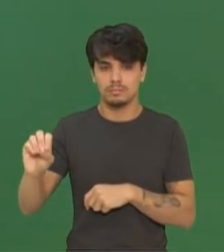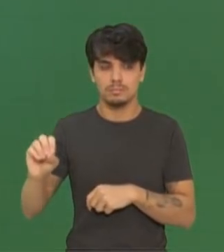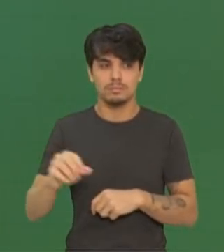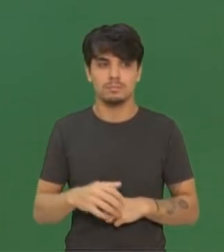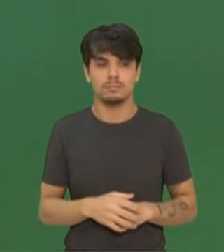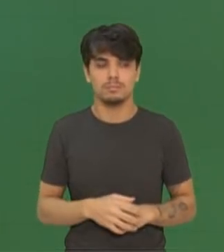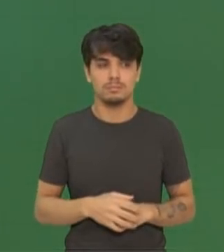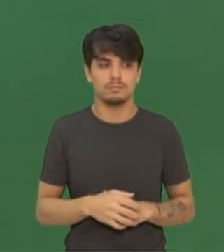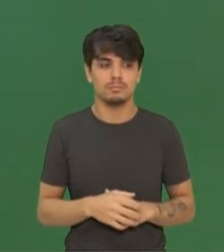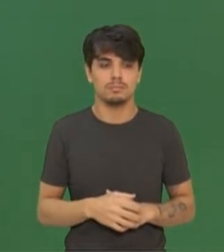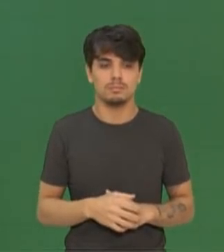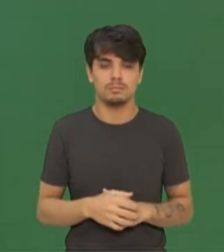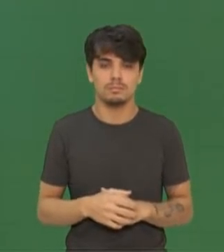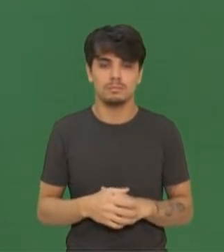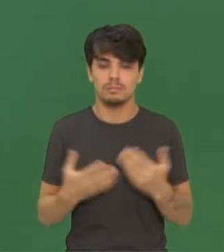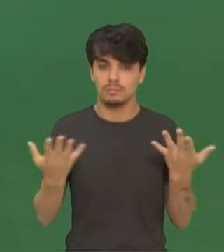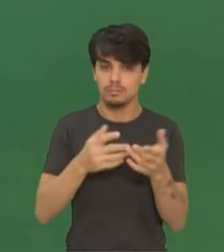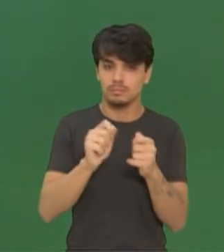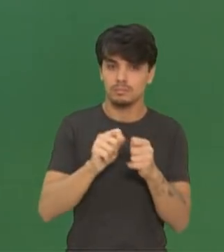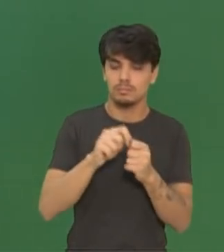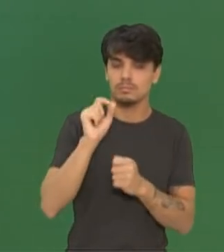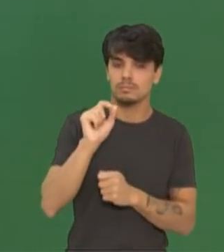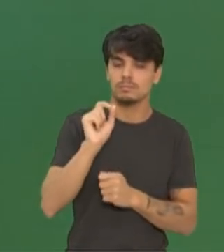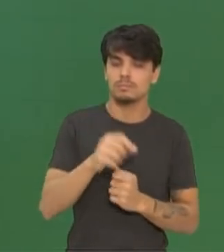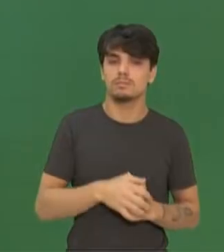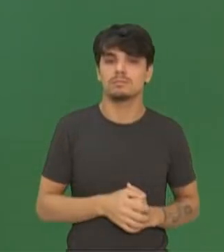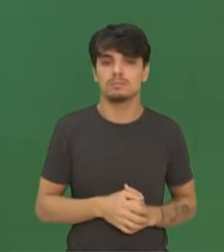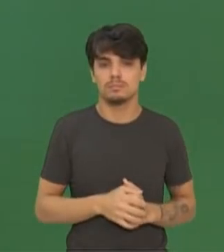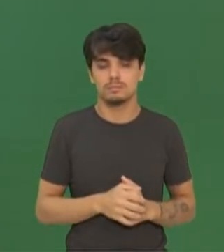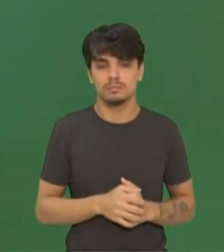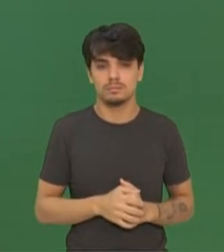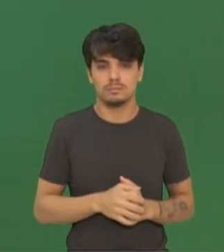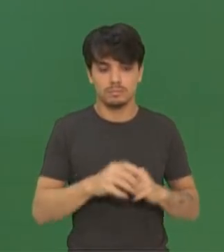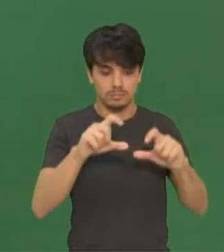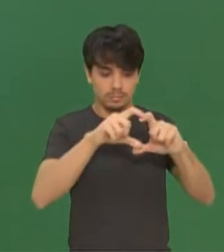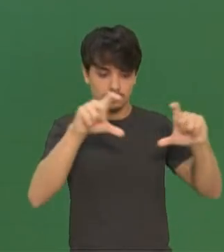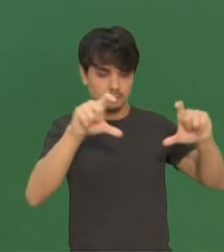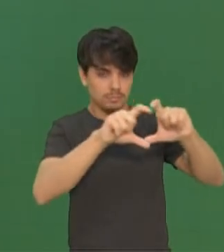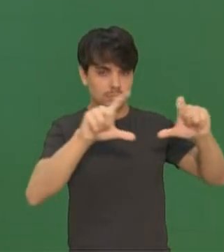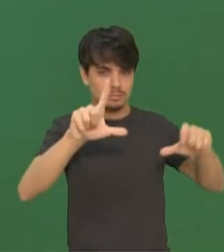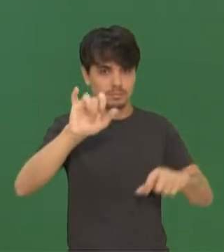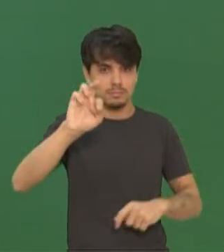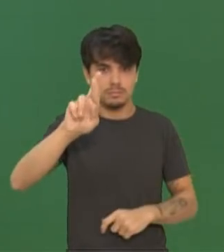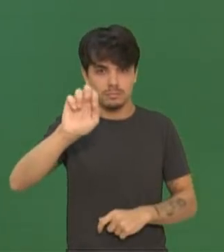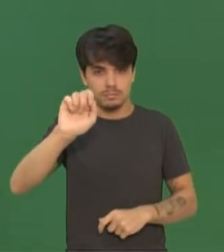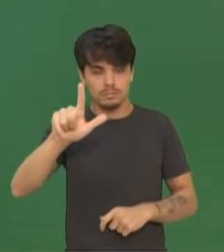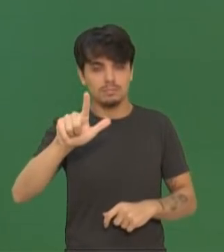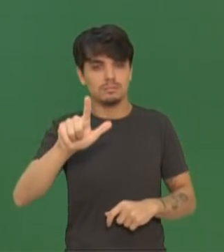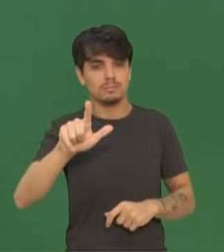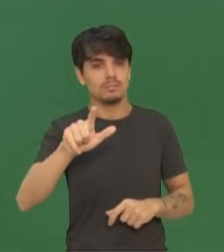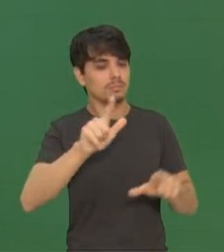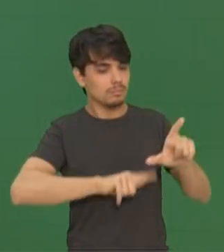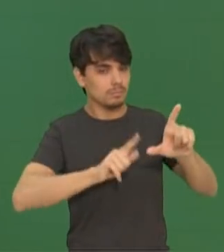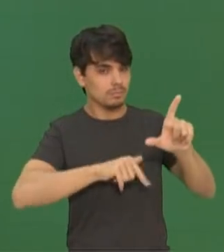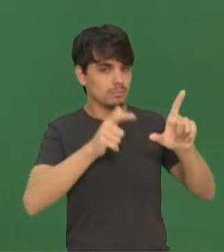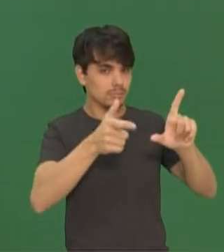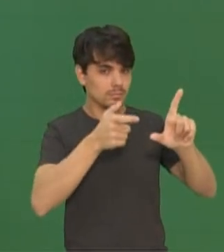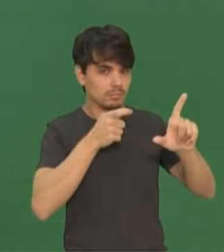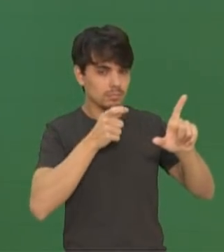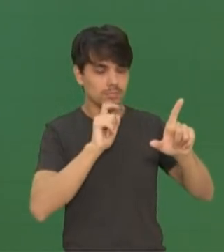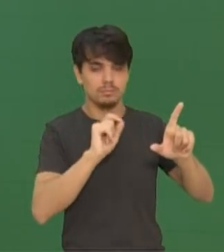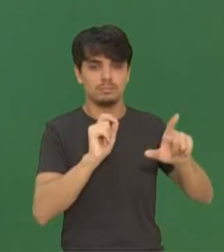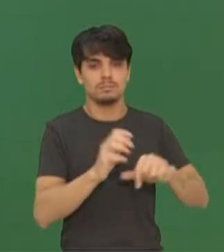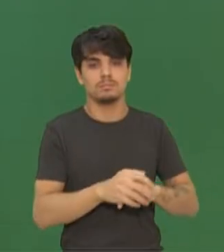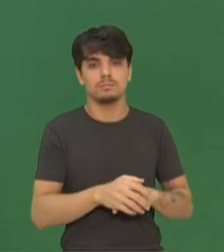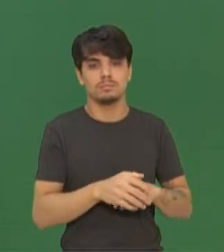Então, agora nós vamos fazer o quê? Nessa equação literal, na incógnita x. Então, a gente vai